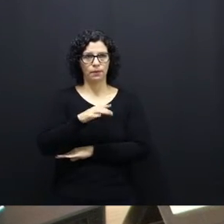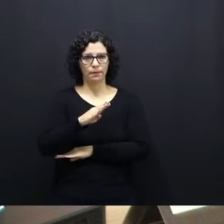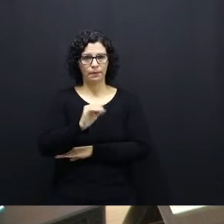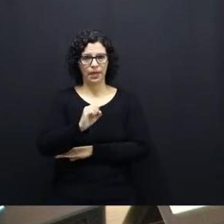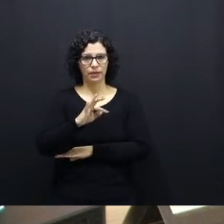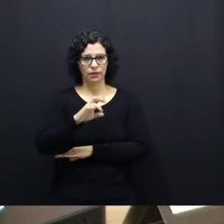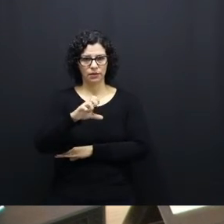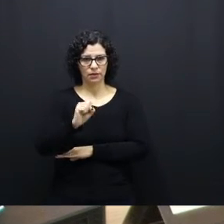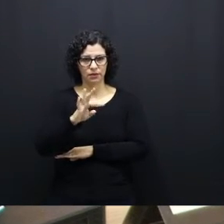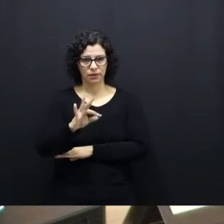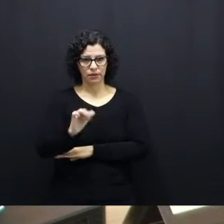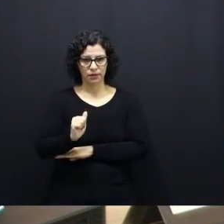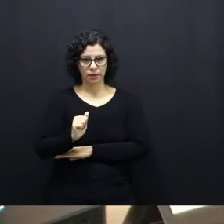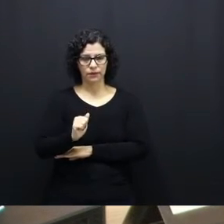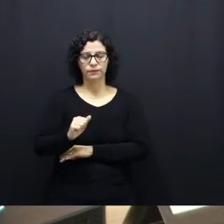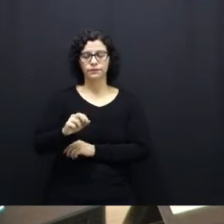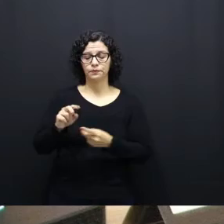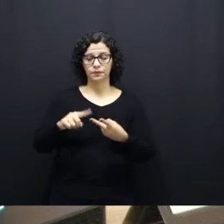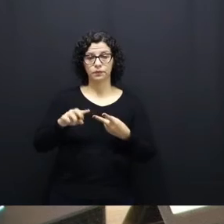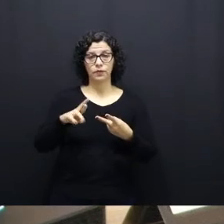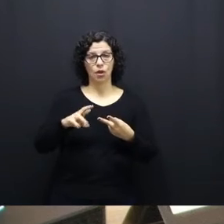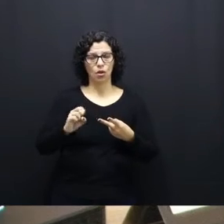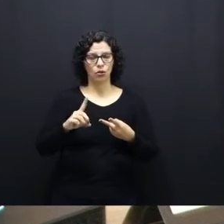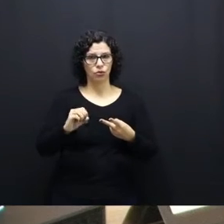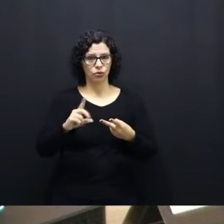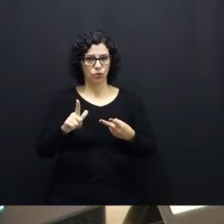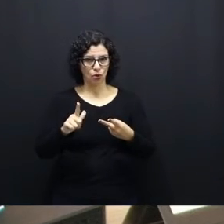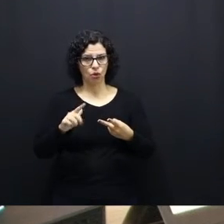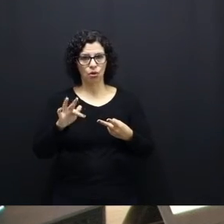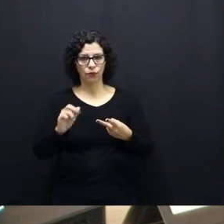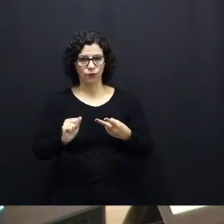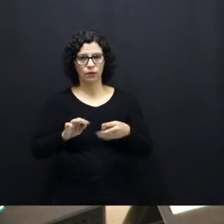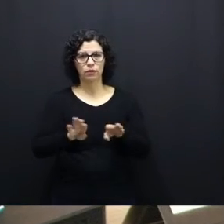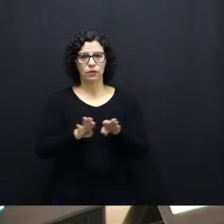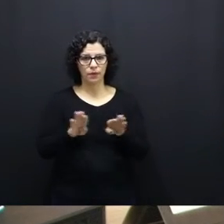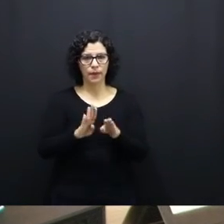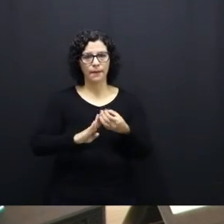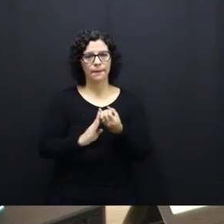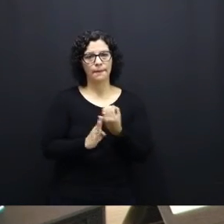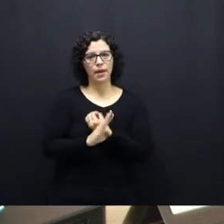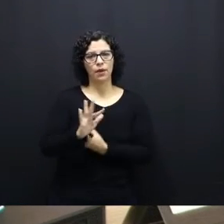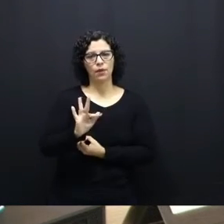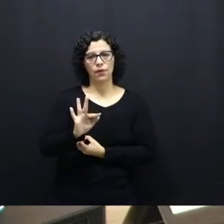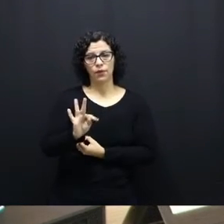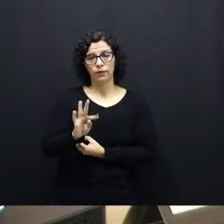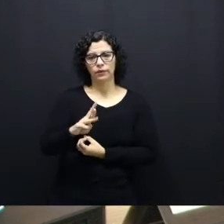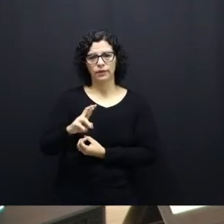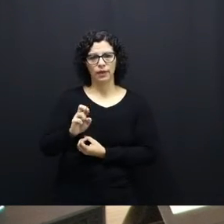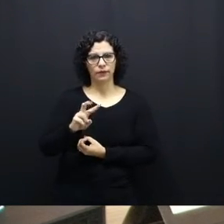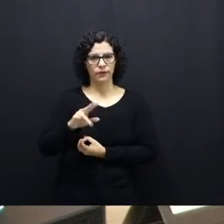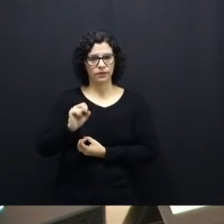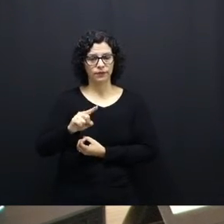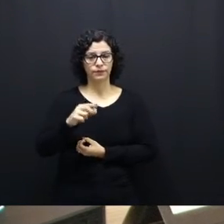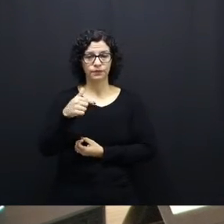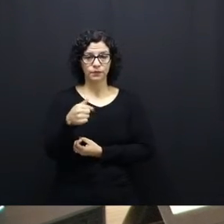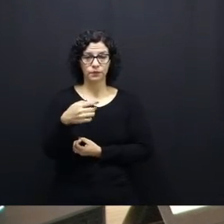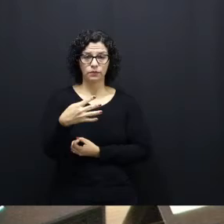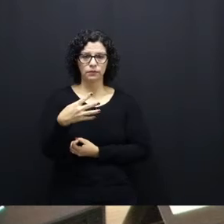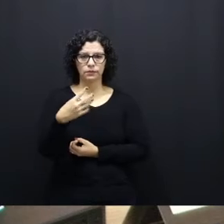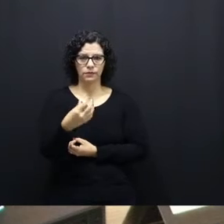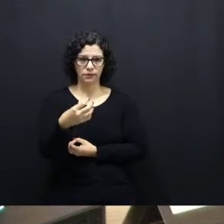Carvalho de Oliveira Rodolfo scherner da moradia moradias Trevisan indicação número 7